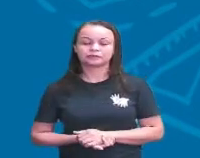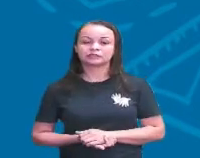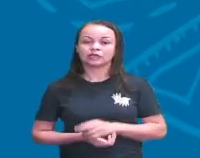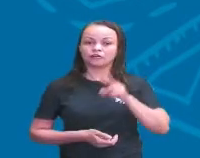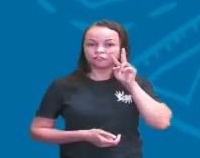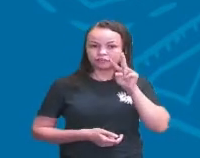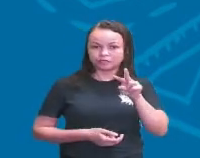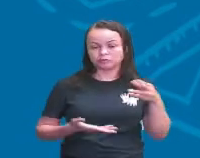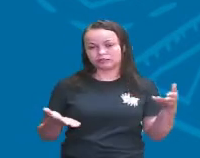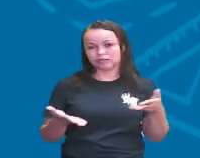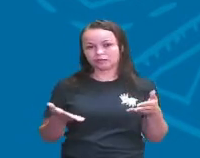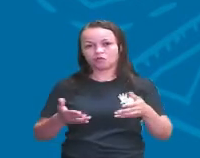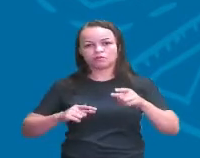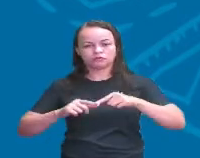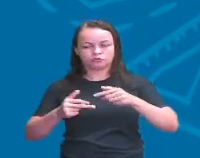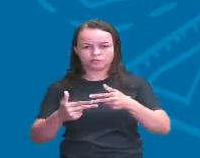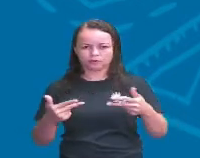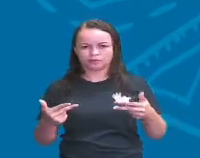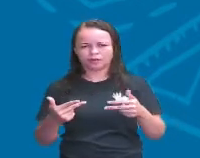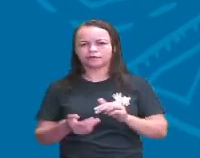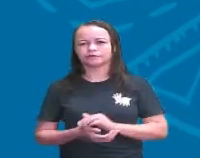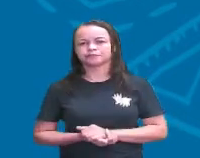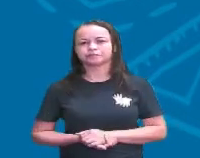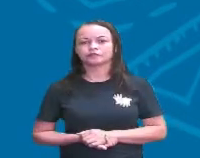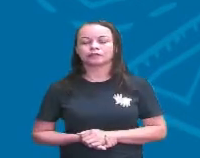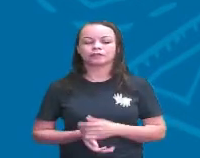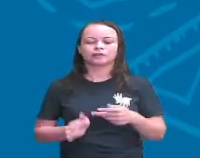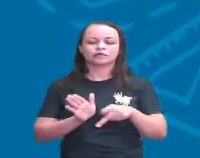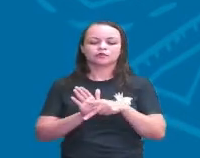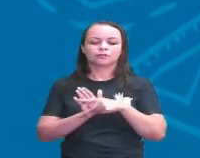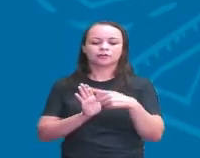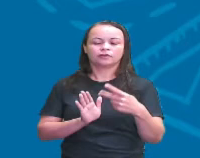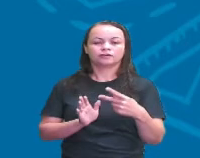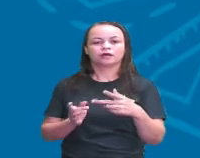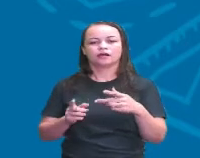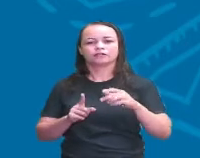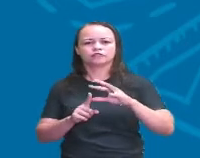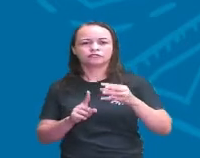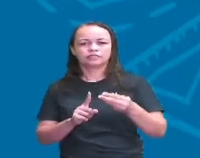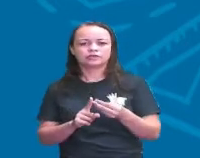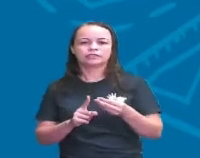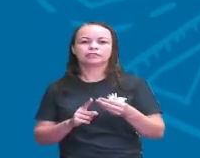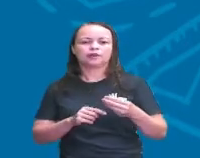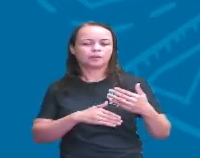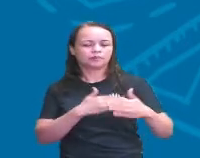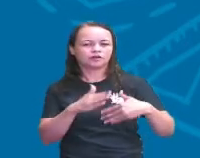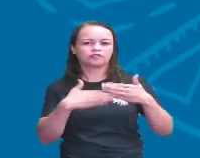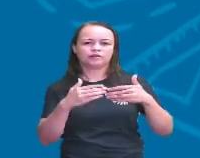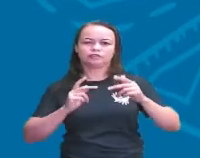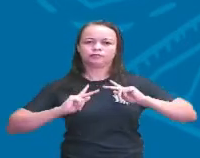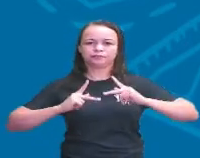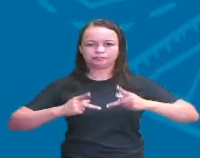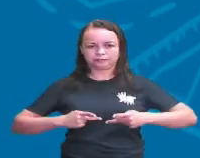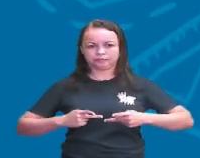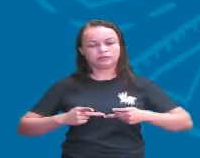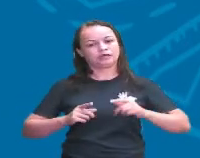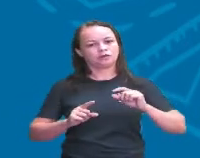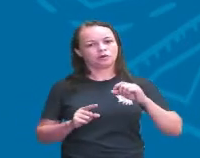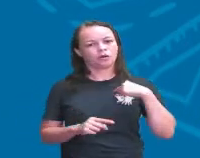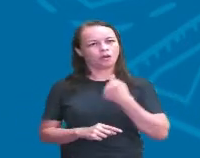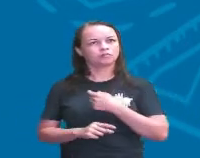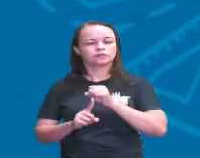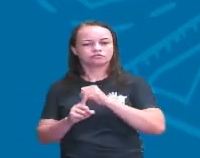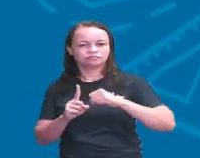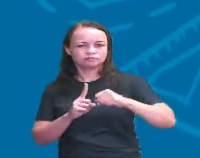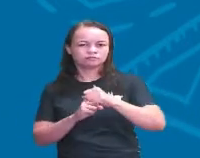de ver os materiais, as suas propriedades físicas, o avanço para a nossa humanidade, para a nossa sociedade.